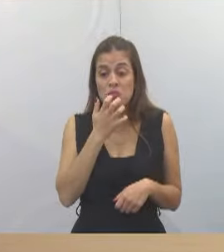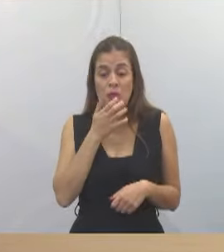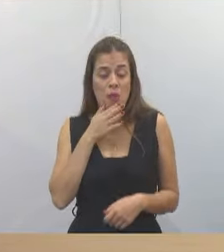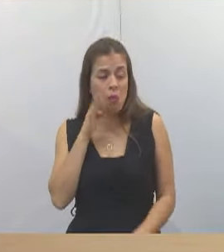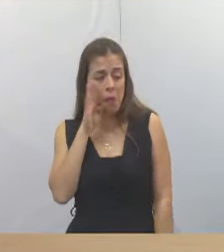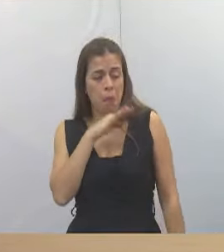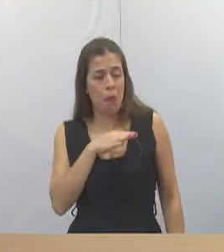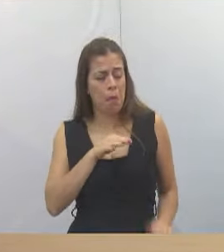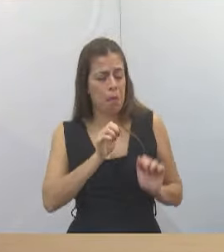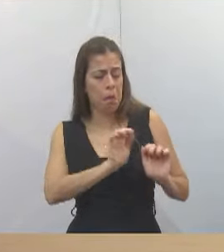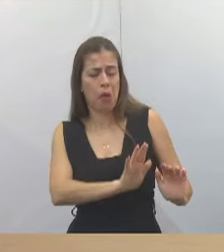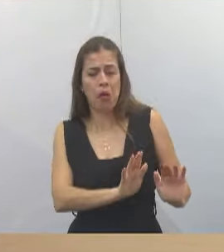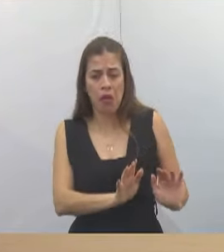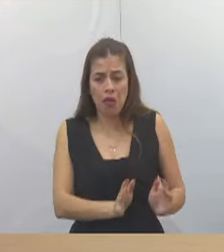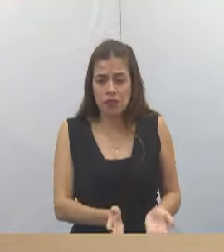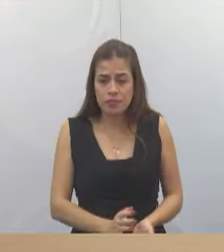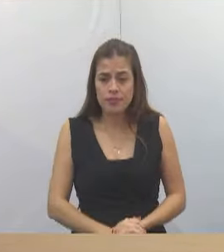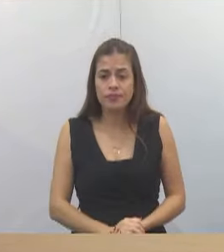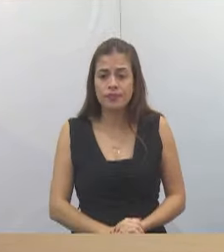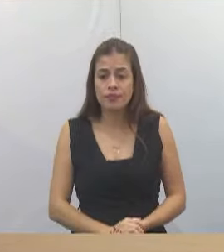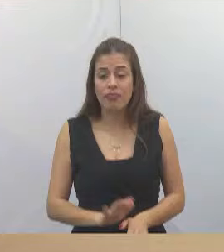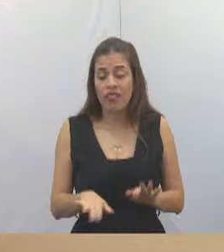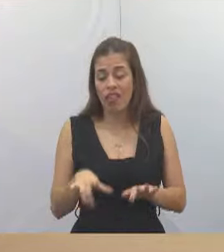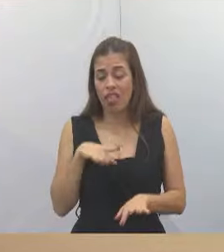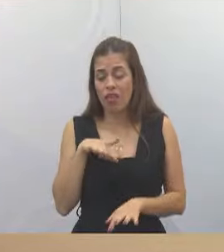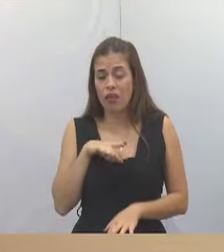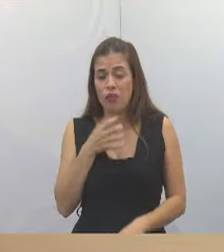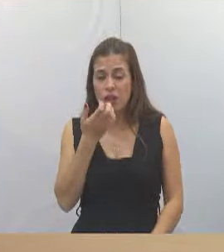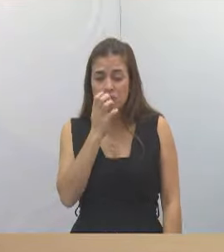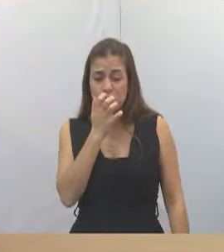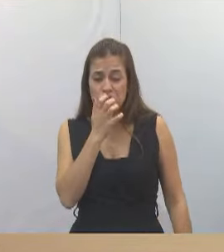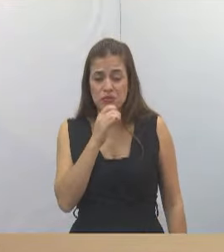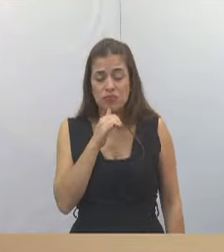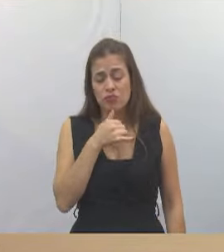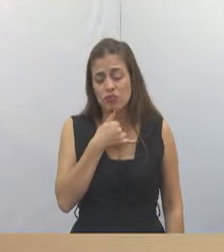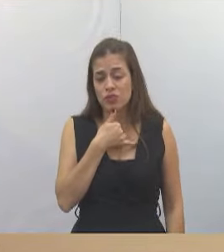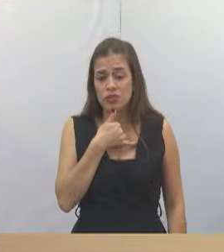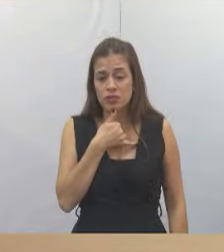mal. Tem gente que tem lá o cachorro, mas,